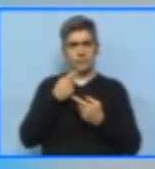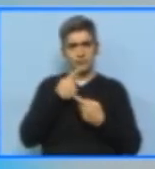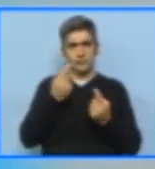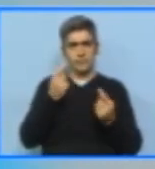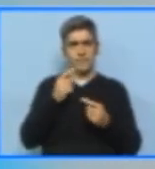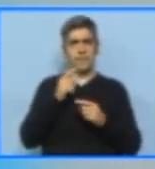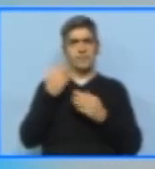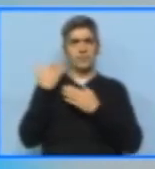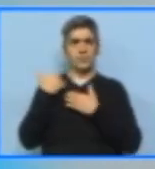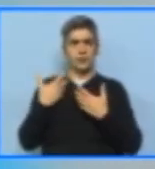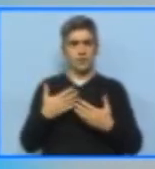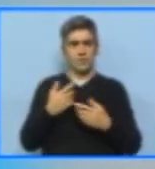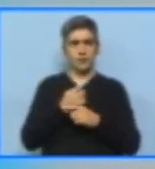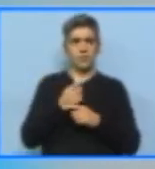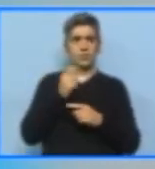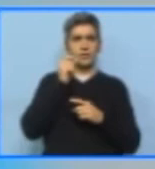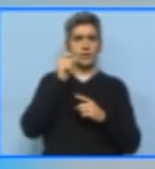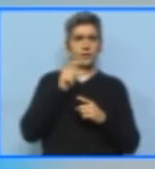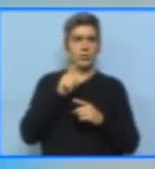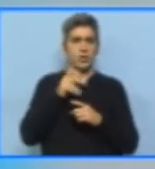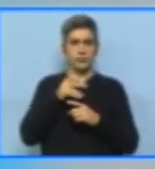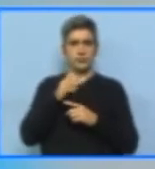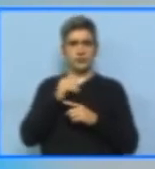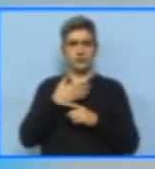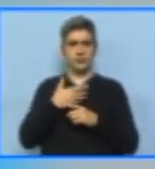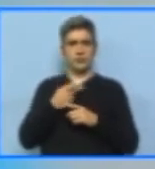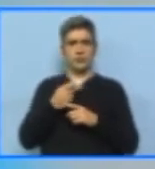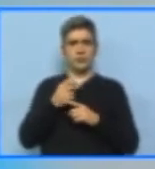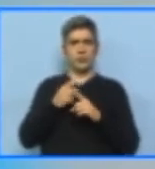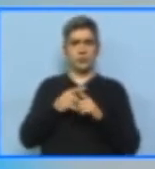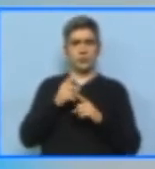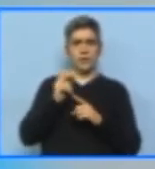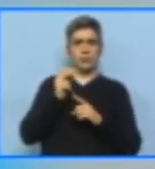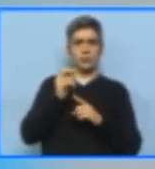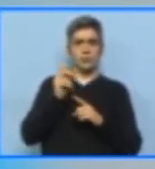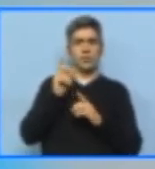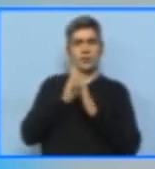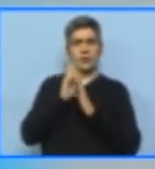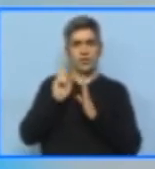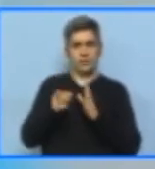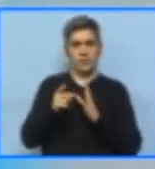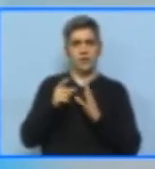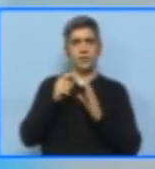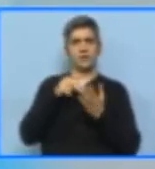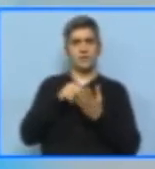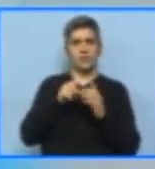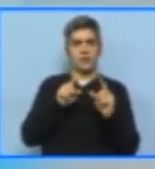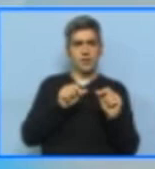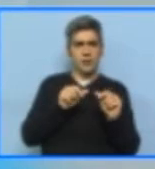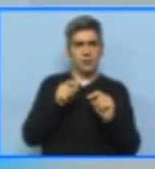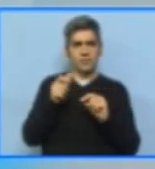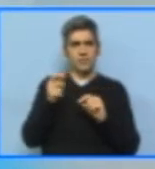aos responsáveis atuais, porque o Monsenhor Lopes da Cruz entendia, nos anos 30, que a Igreja devia ter presença na rádio,